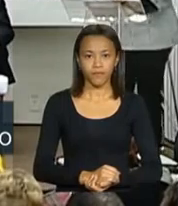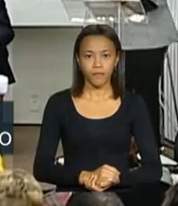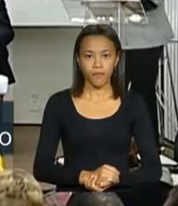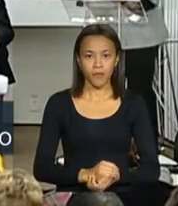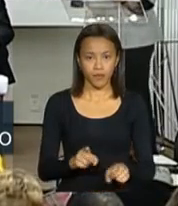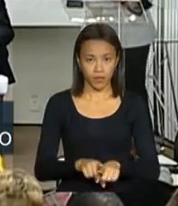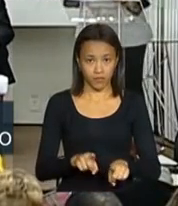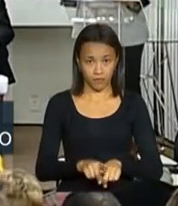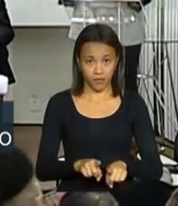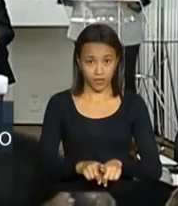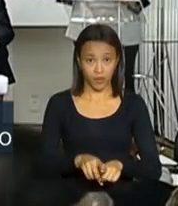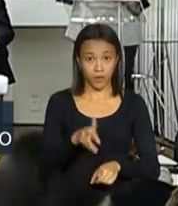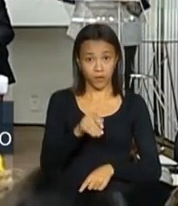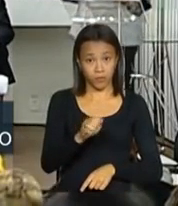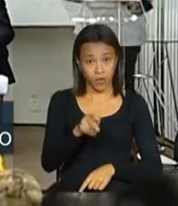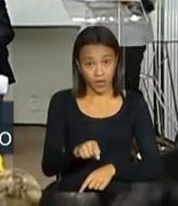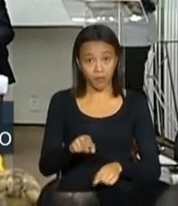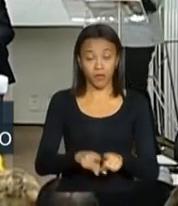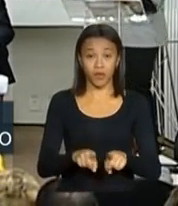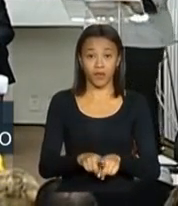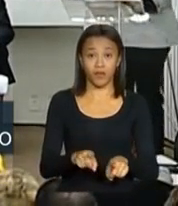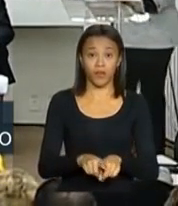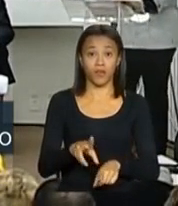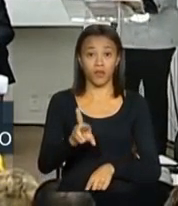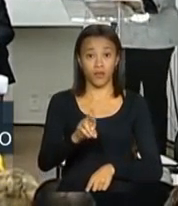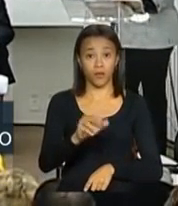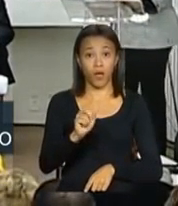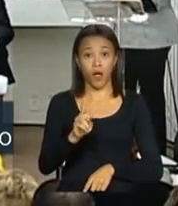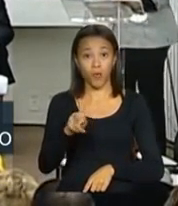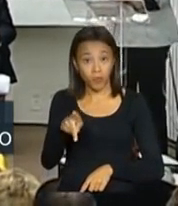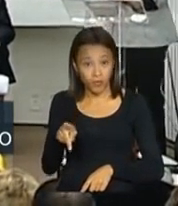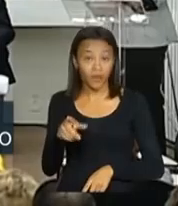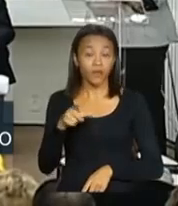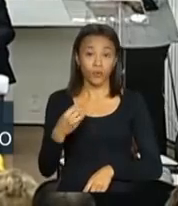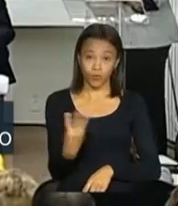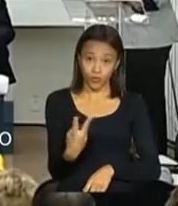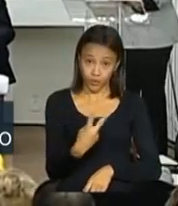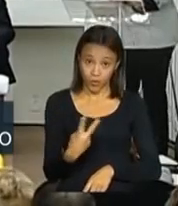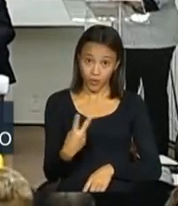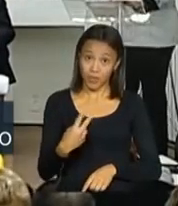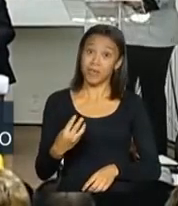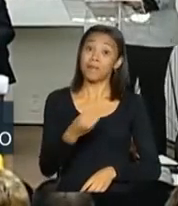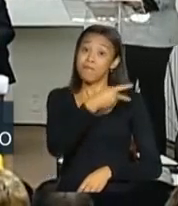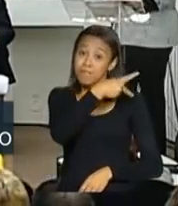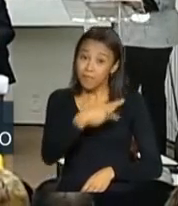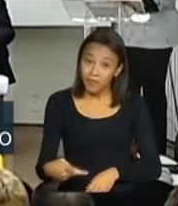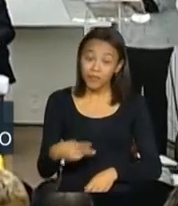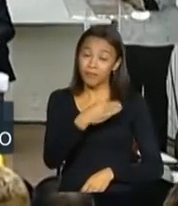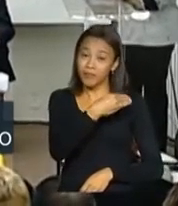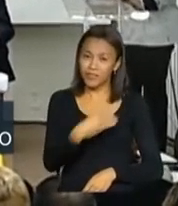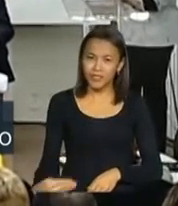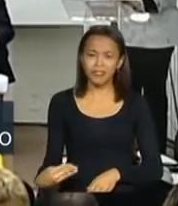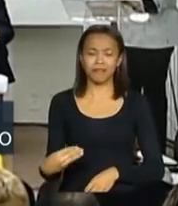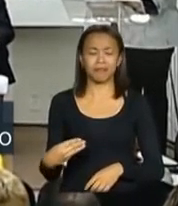Raup e o Pepe têm sido, como ministros, uns incansáveis